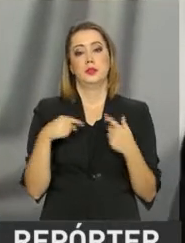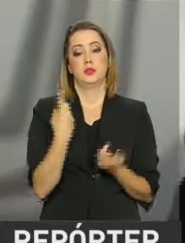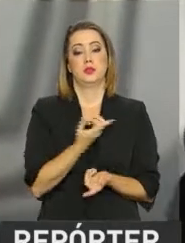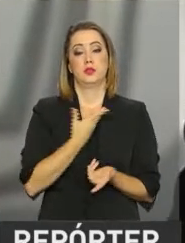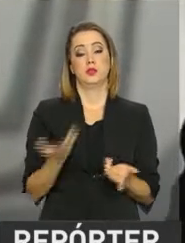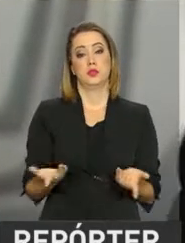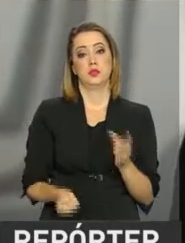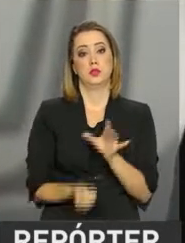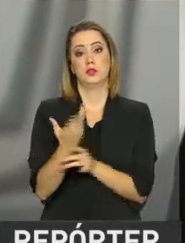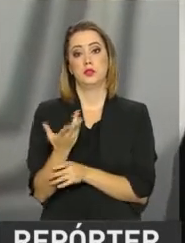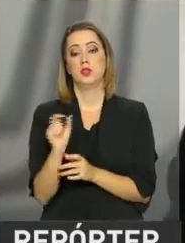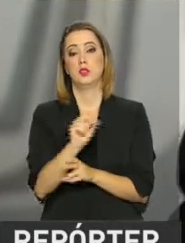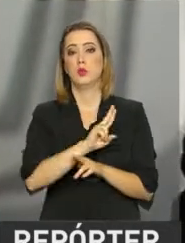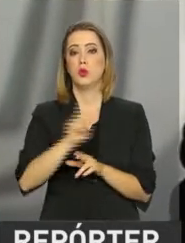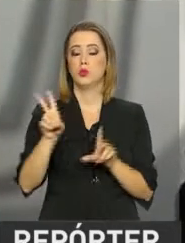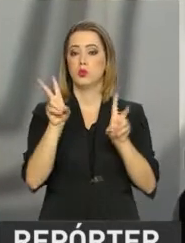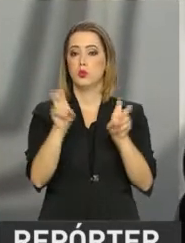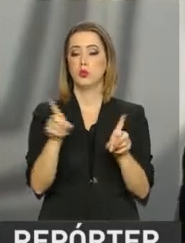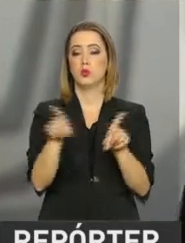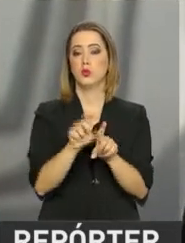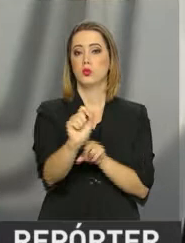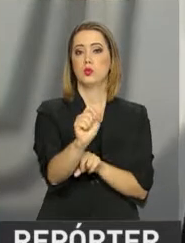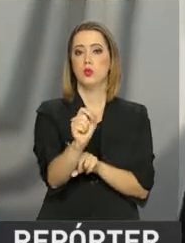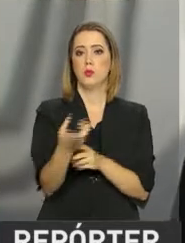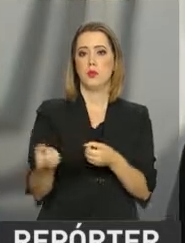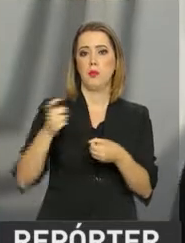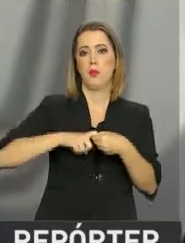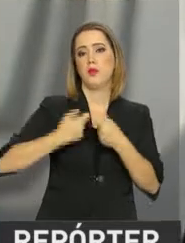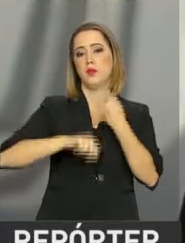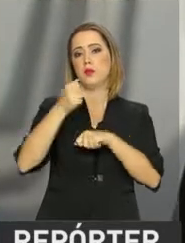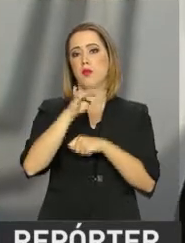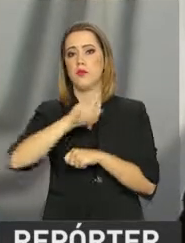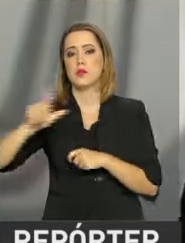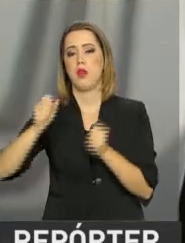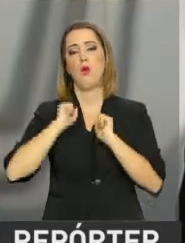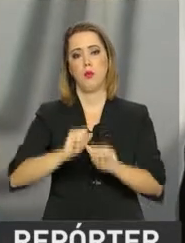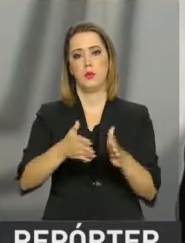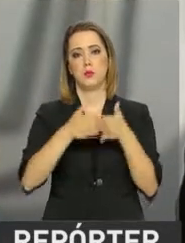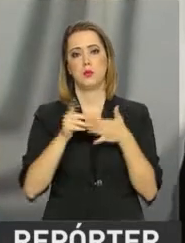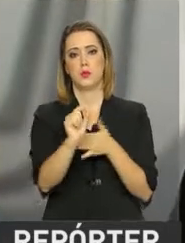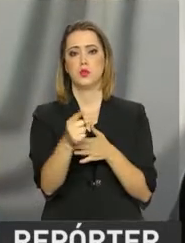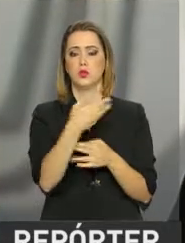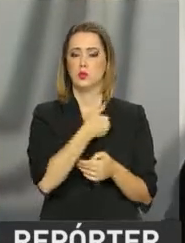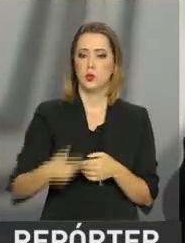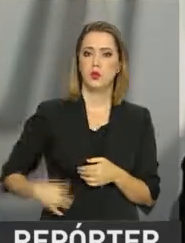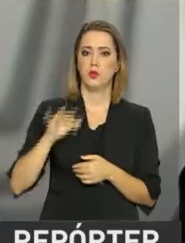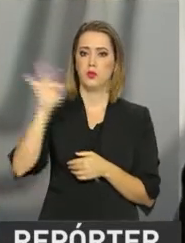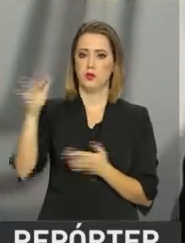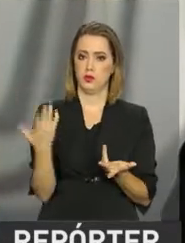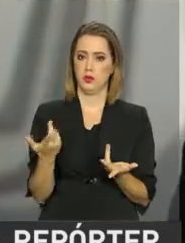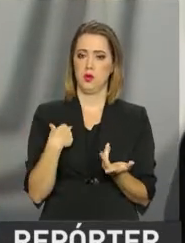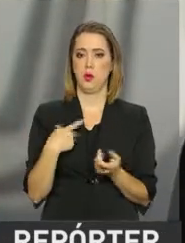chamada recuperação fiscal que pode ser solicitada pelo estado à união federal ea união federal poderá deferir ou